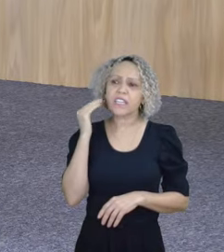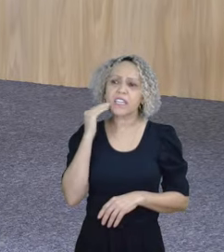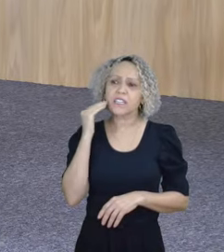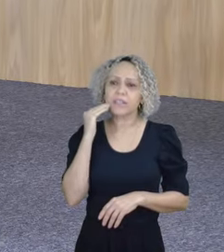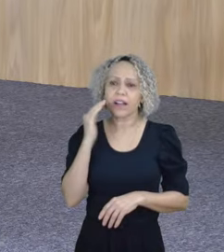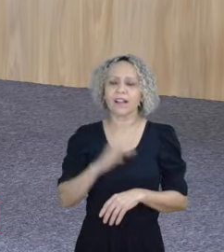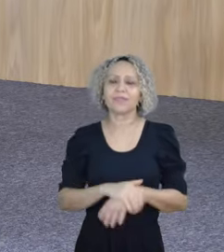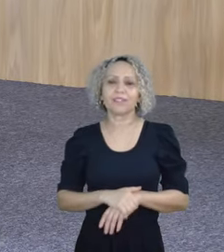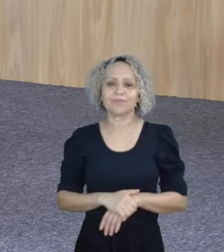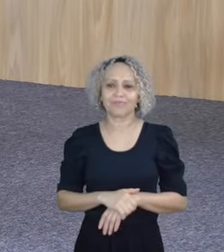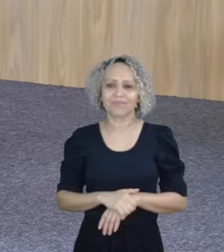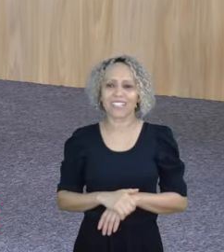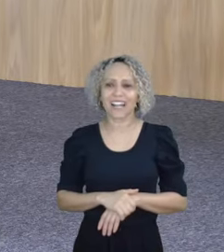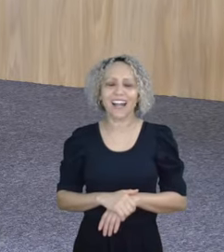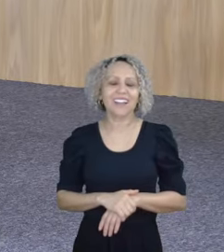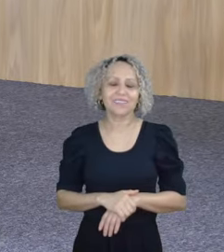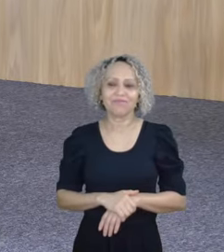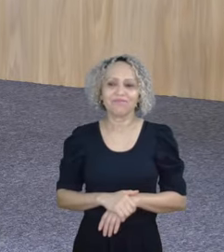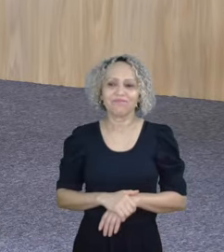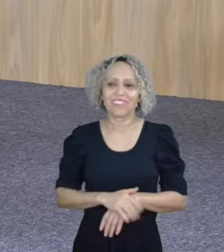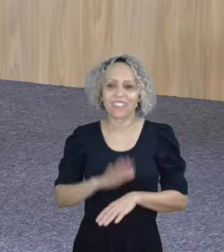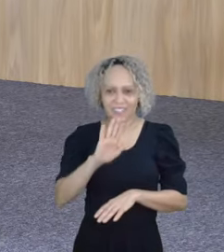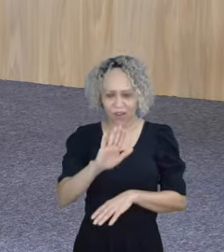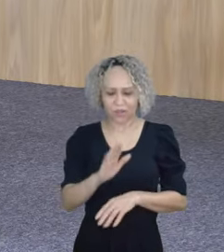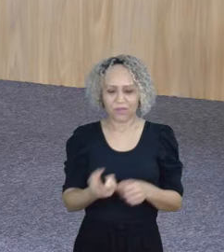Pô, tá ficando mudo pra mim aqui, gente.